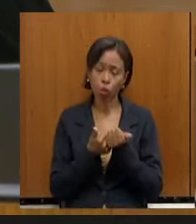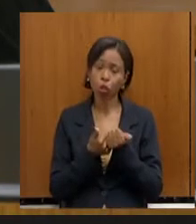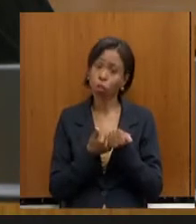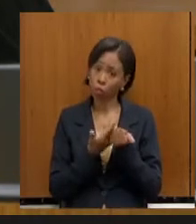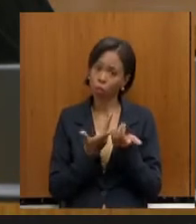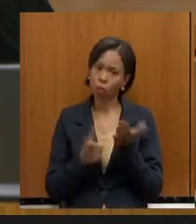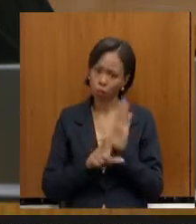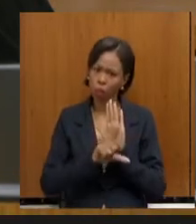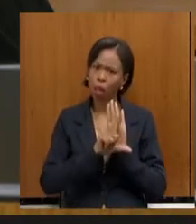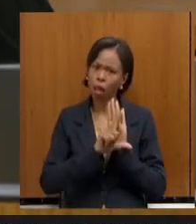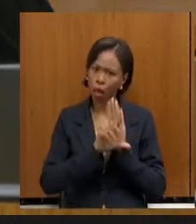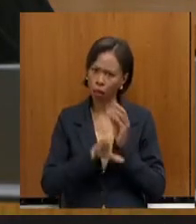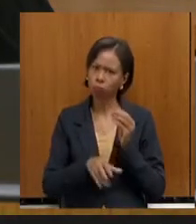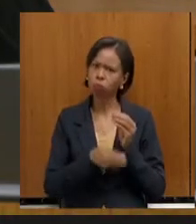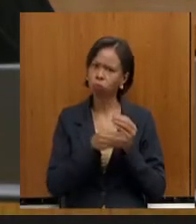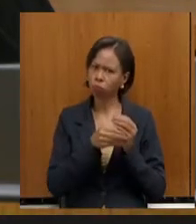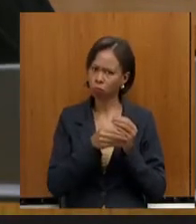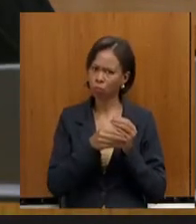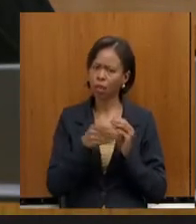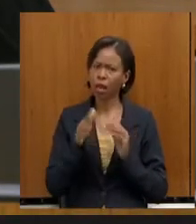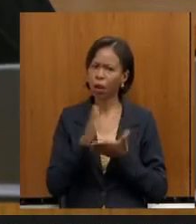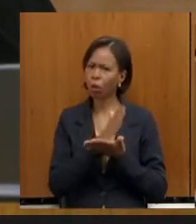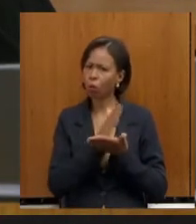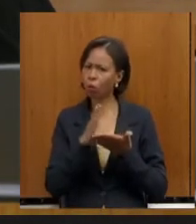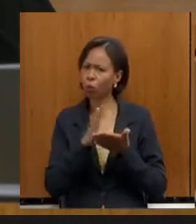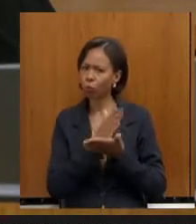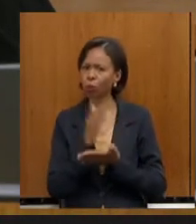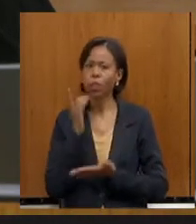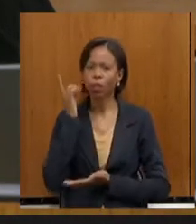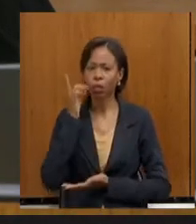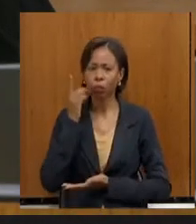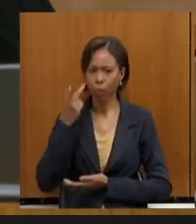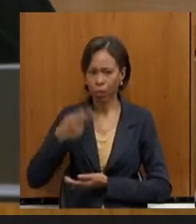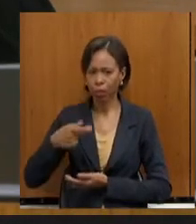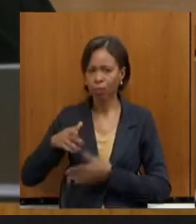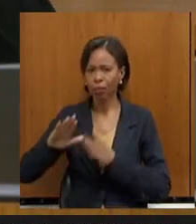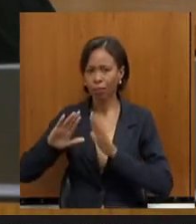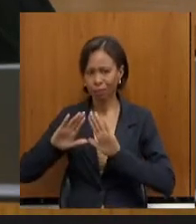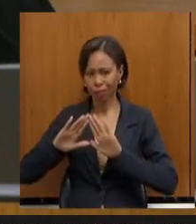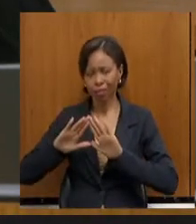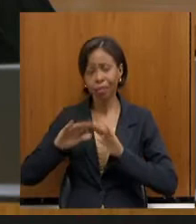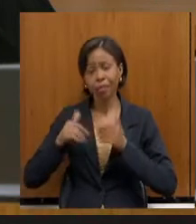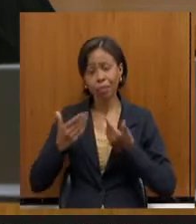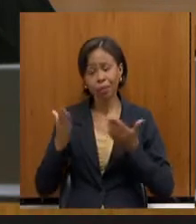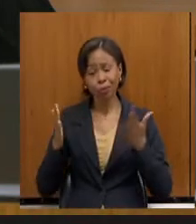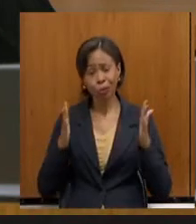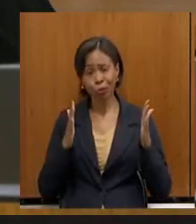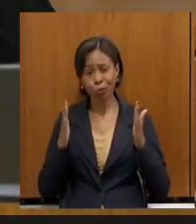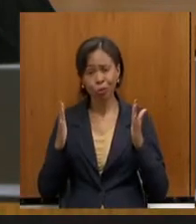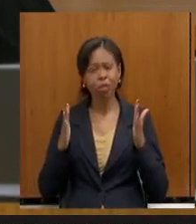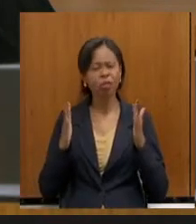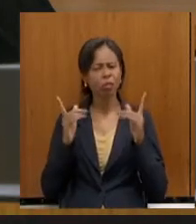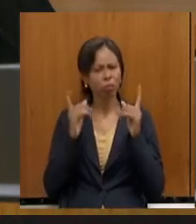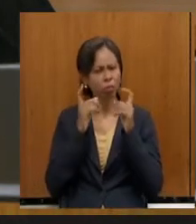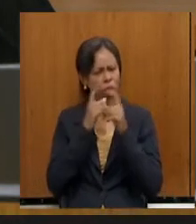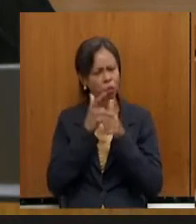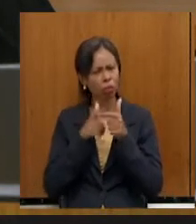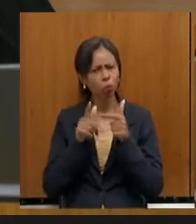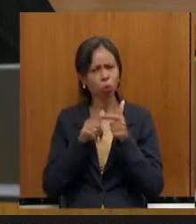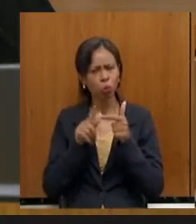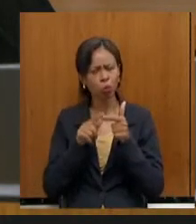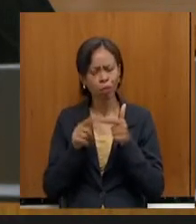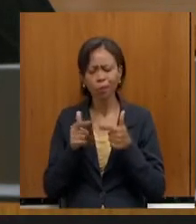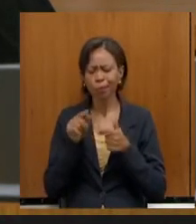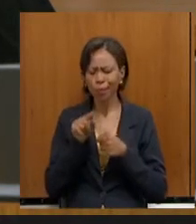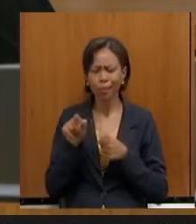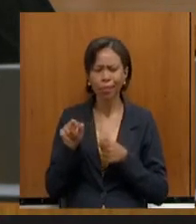de alguns deputados desta Assembleia Legislativa e um momento muito crítico aí catadores especialmente no início